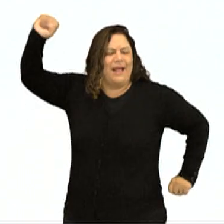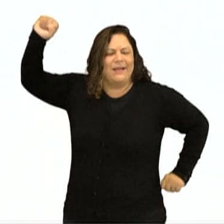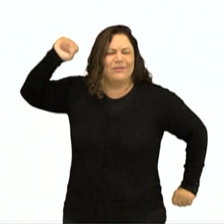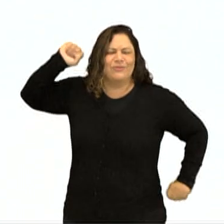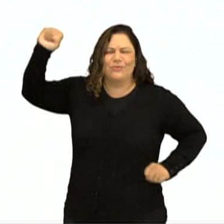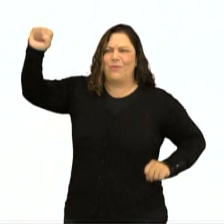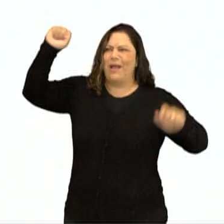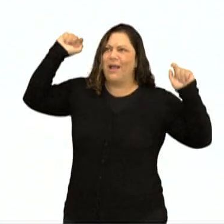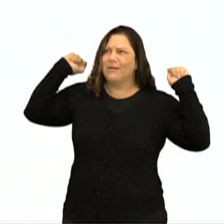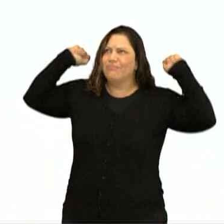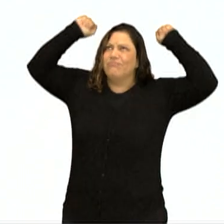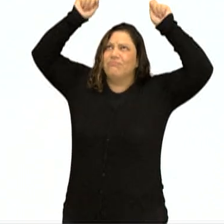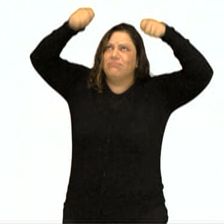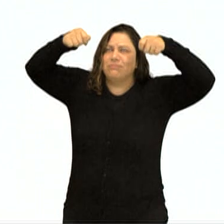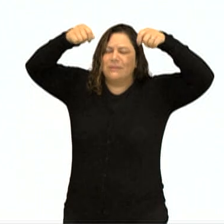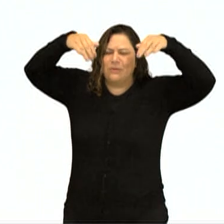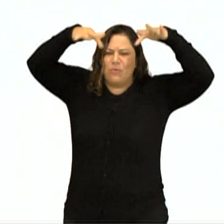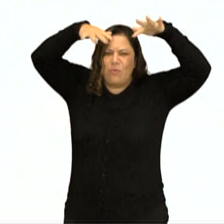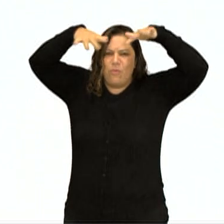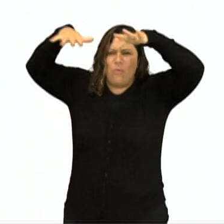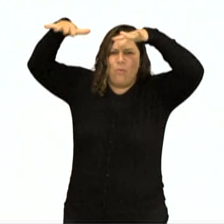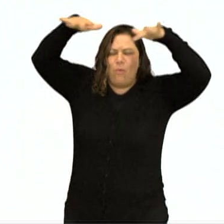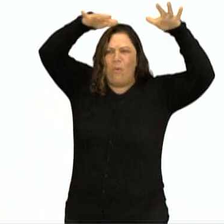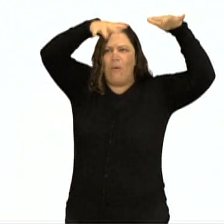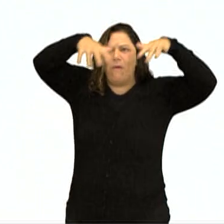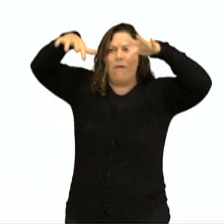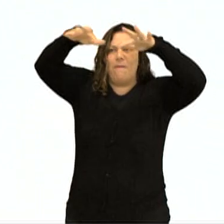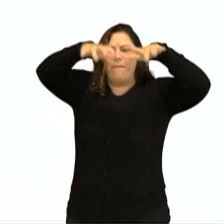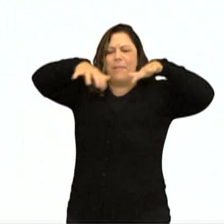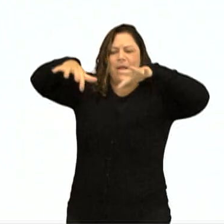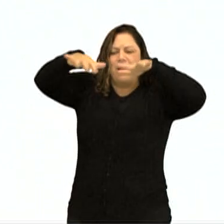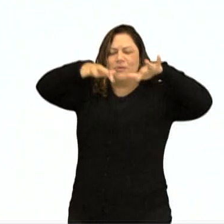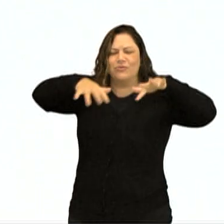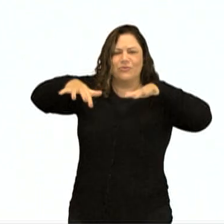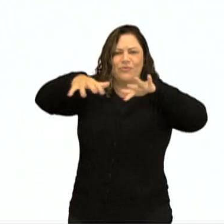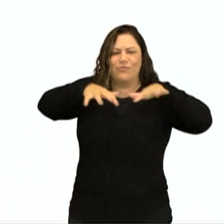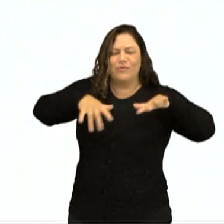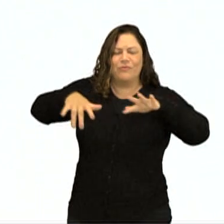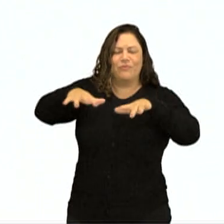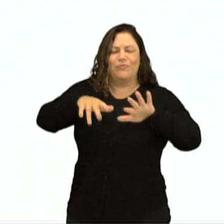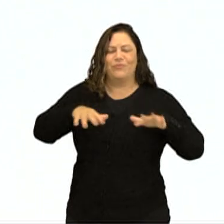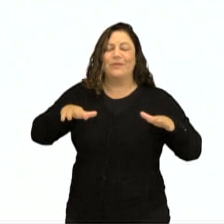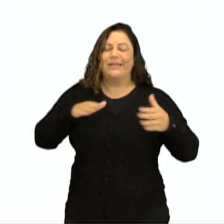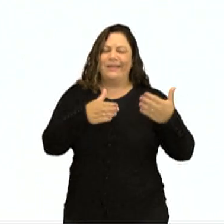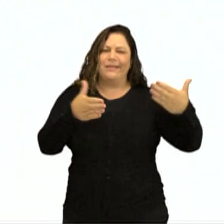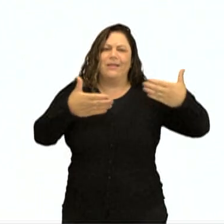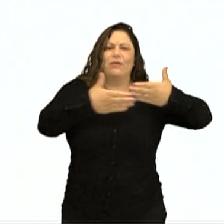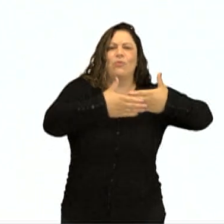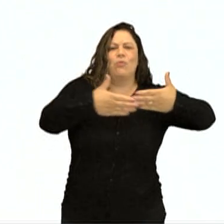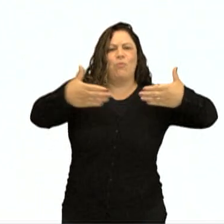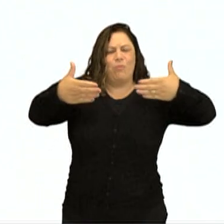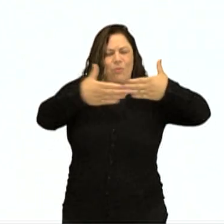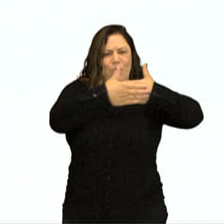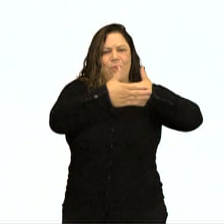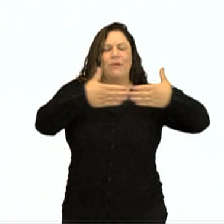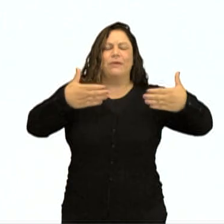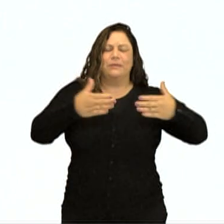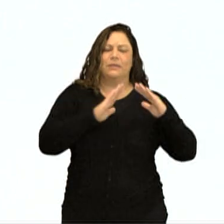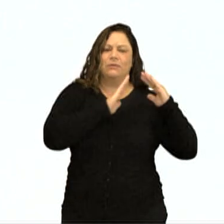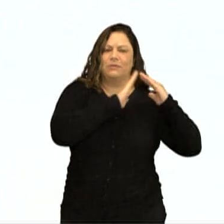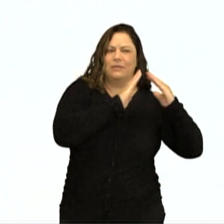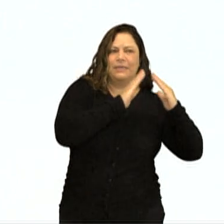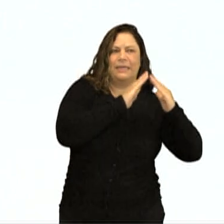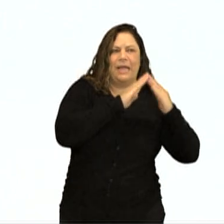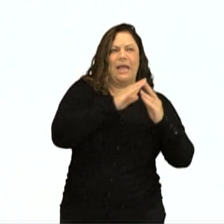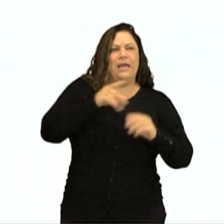não a rasgues, está caindo. Chuva fina no portal da nossa casa. Por um dia todos longe,